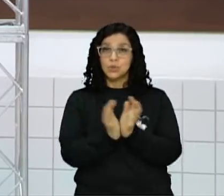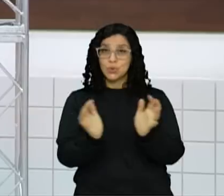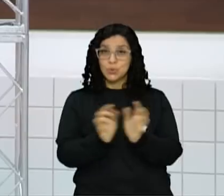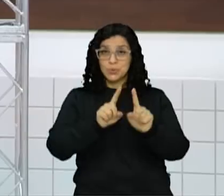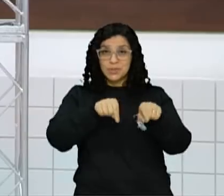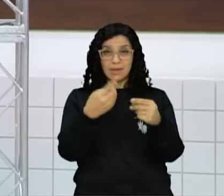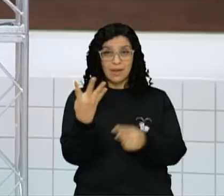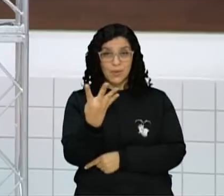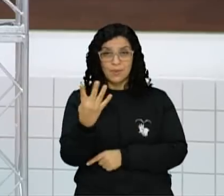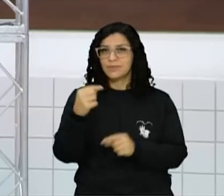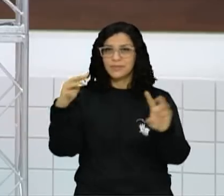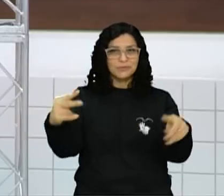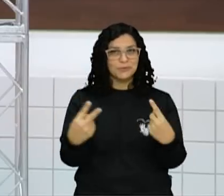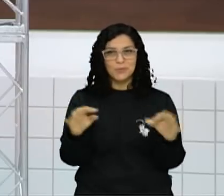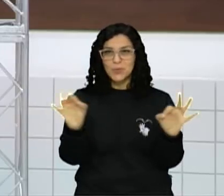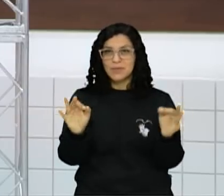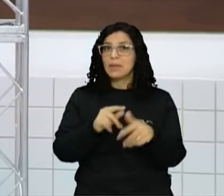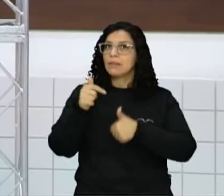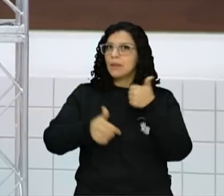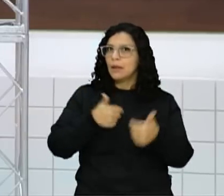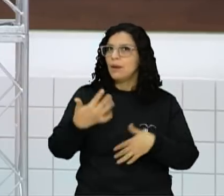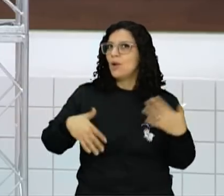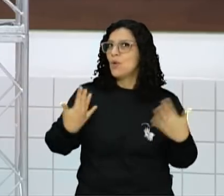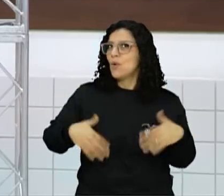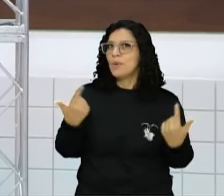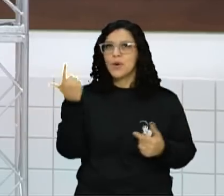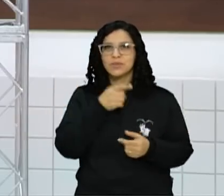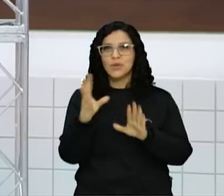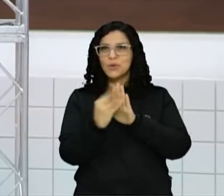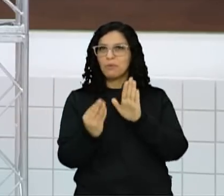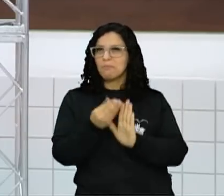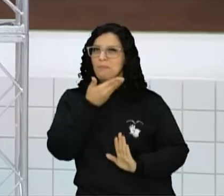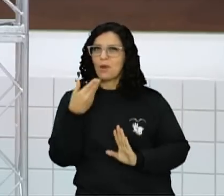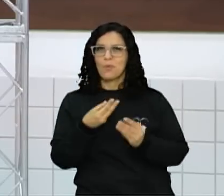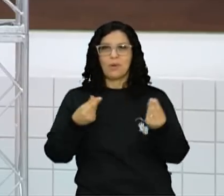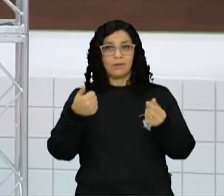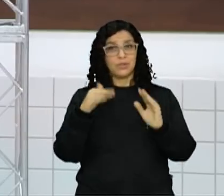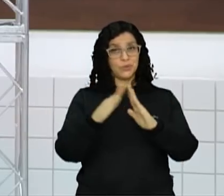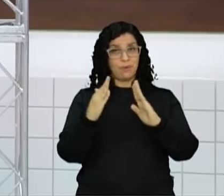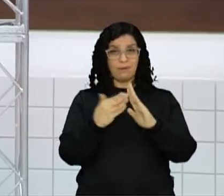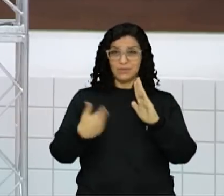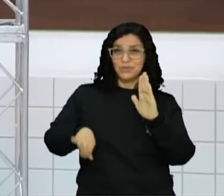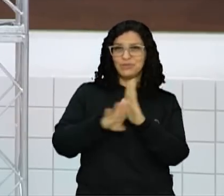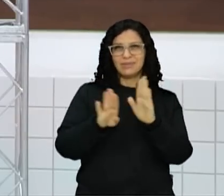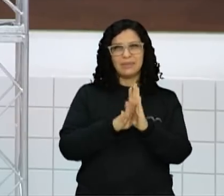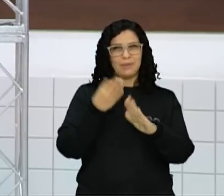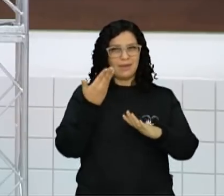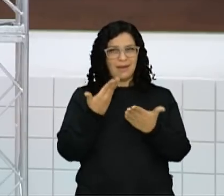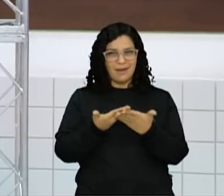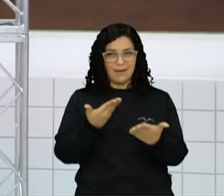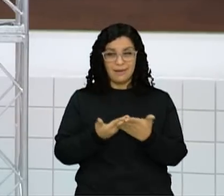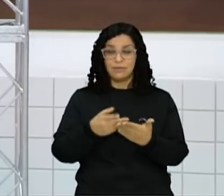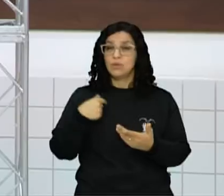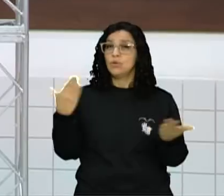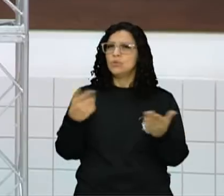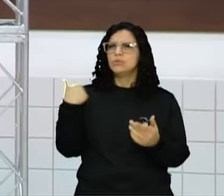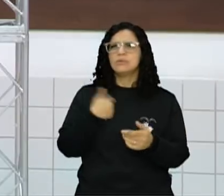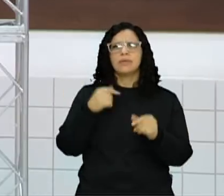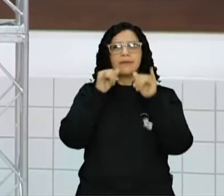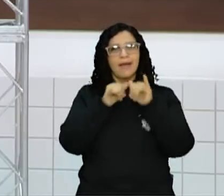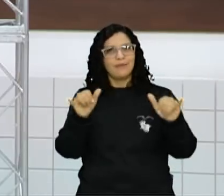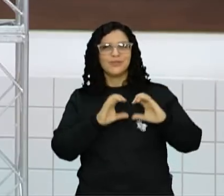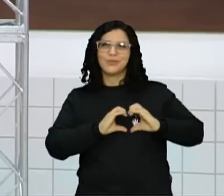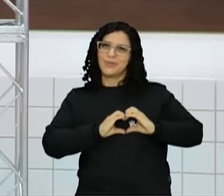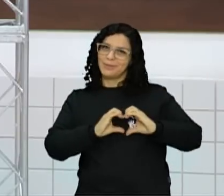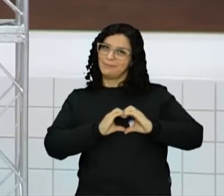Estúdio 4 que vocês não veem, mas que trabalham arduamente para levar o melhor conteúdo para vocês aí nas suas casas. Hoje nós temos então aqueles recadinhos